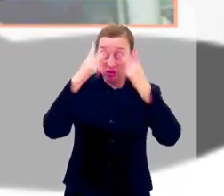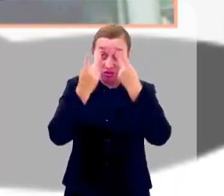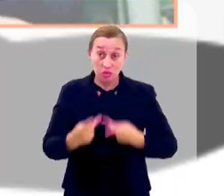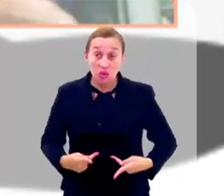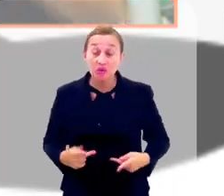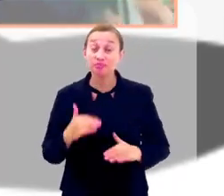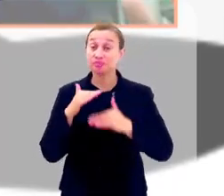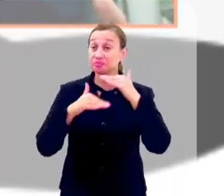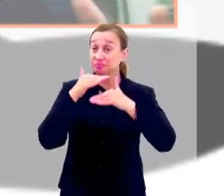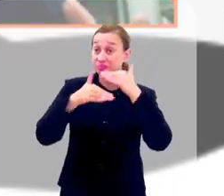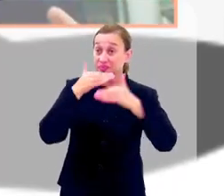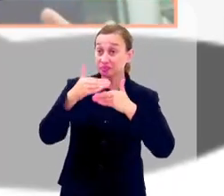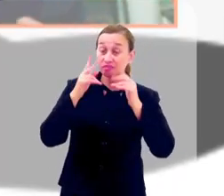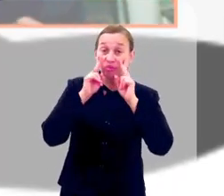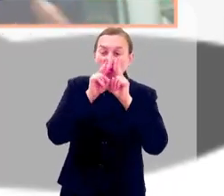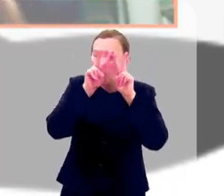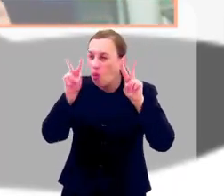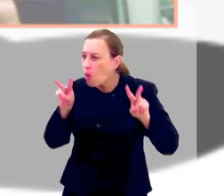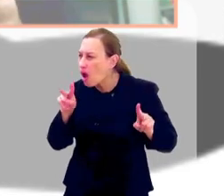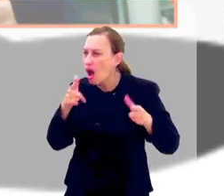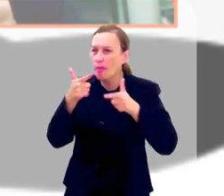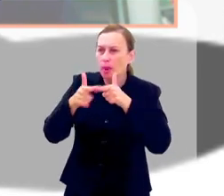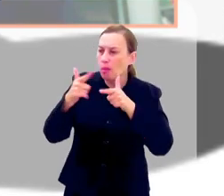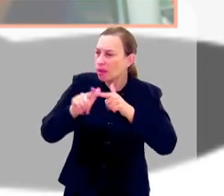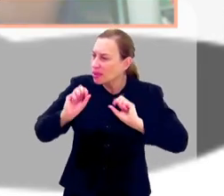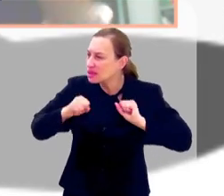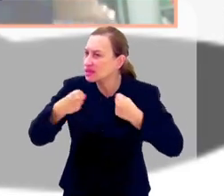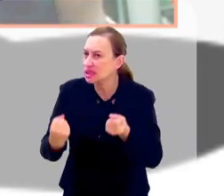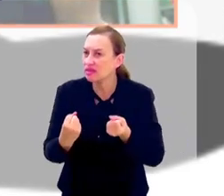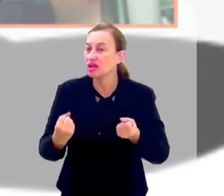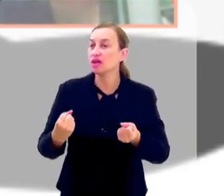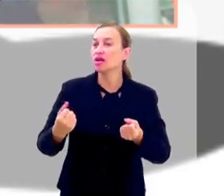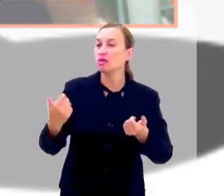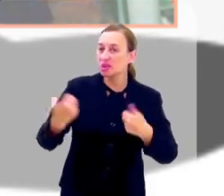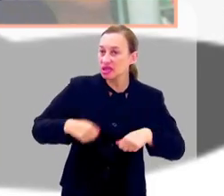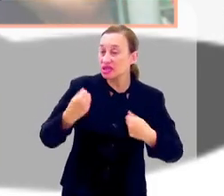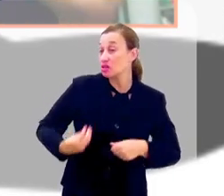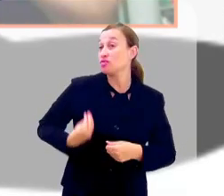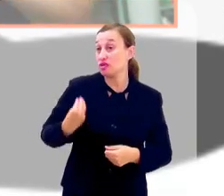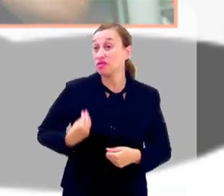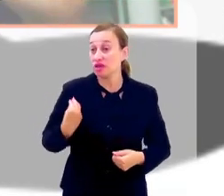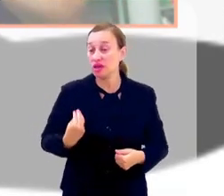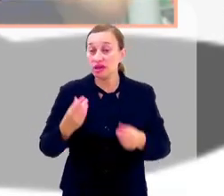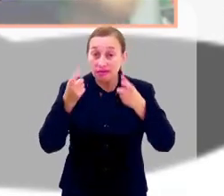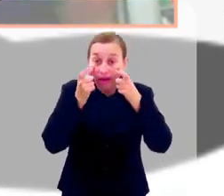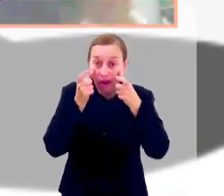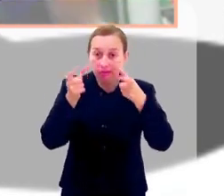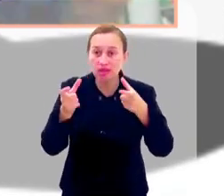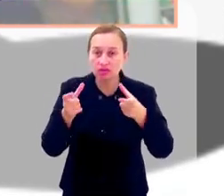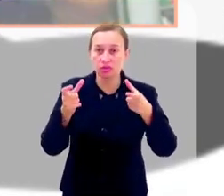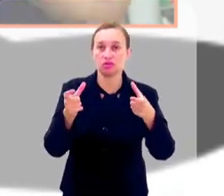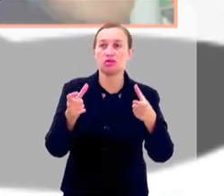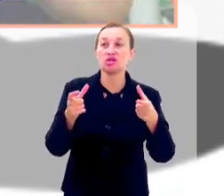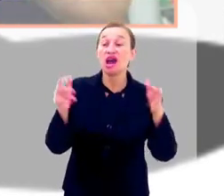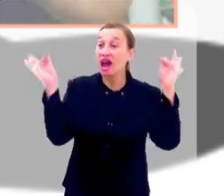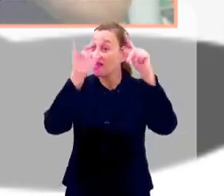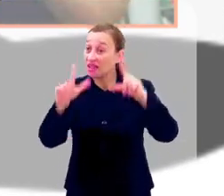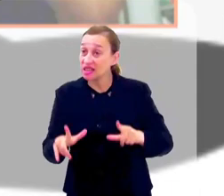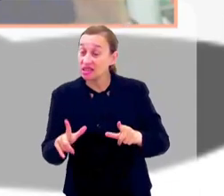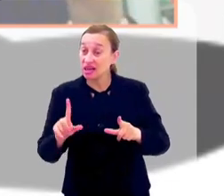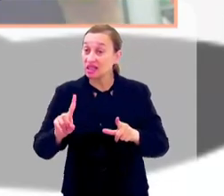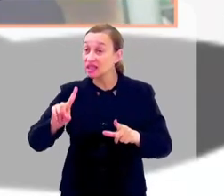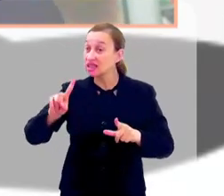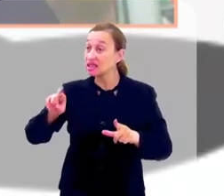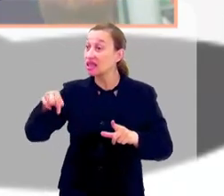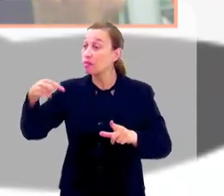a espécie humana se desenvolveu para olhar problemas, para se defender. Eu tenho que sobreviver. Então, tem que estar atento.